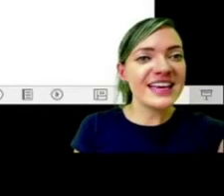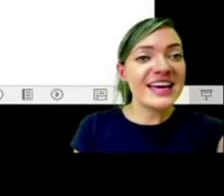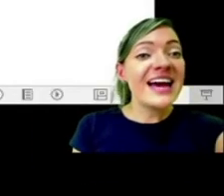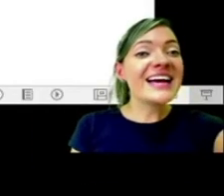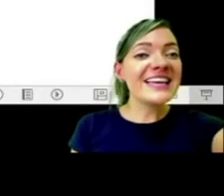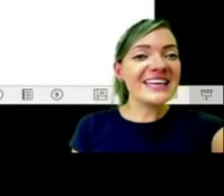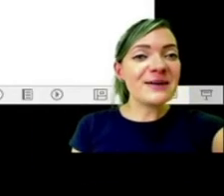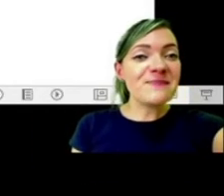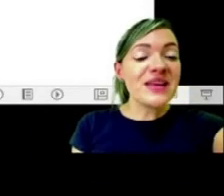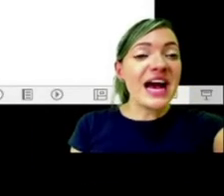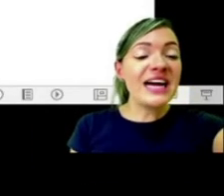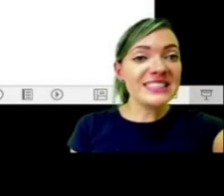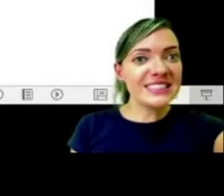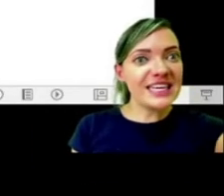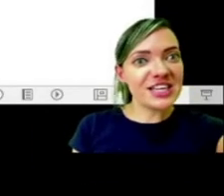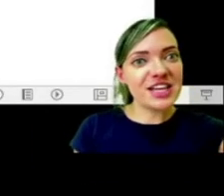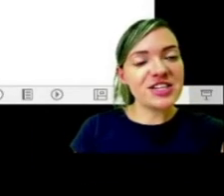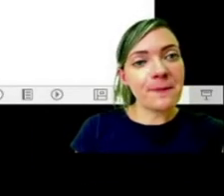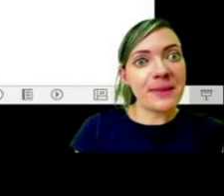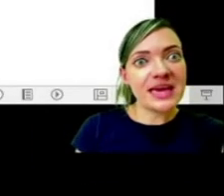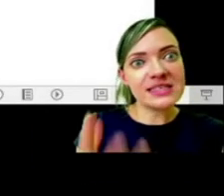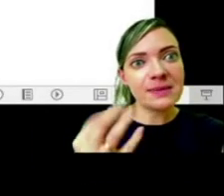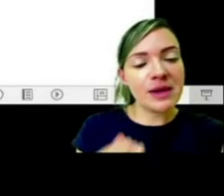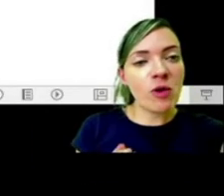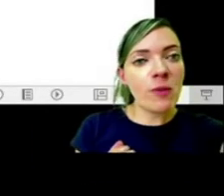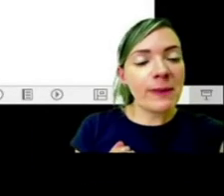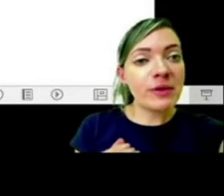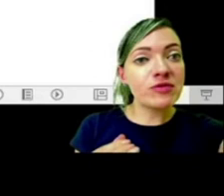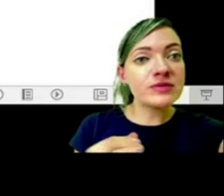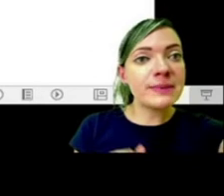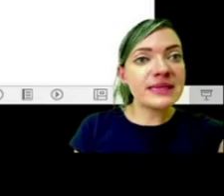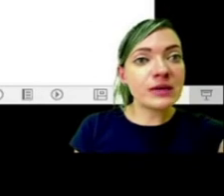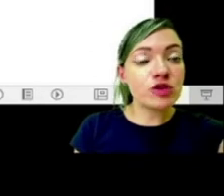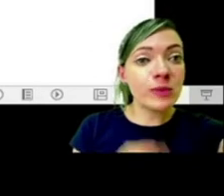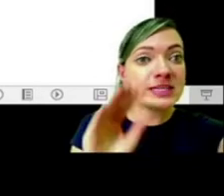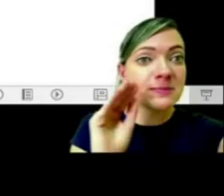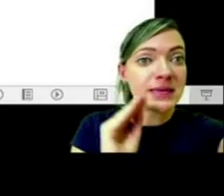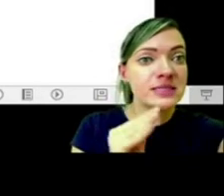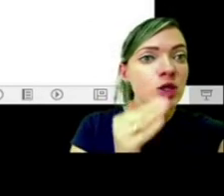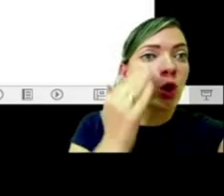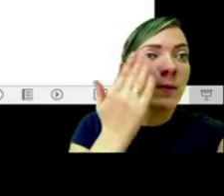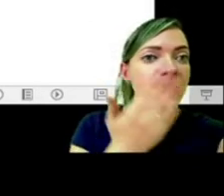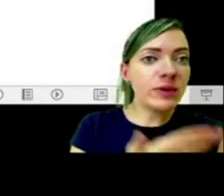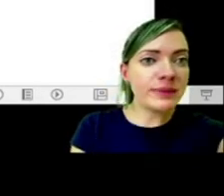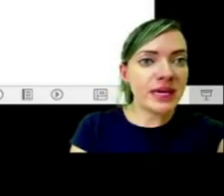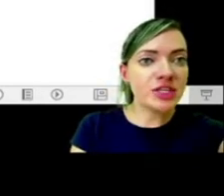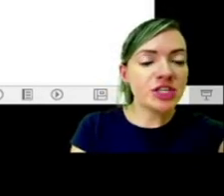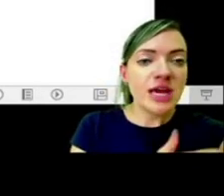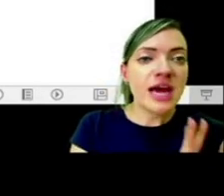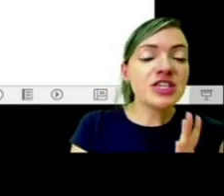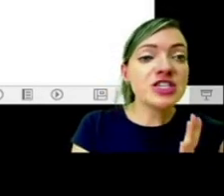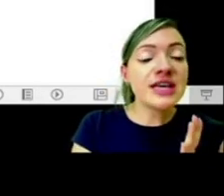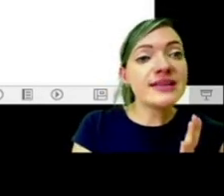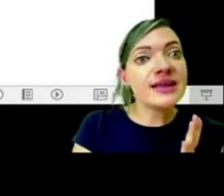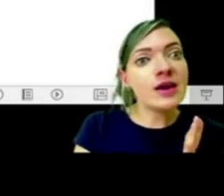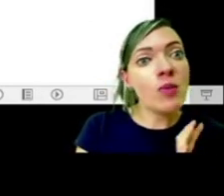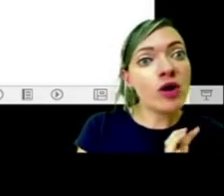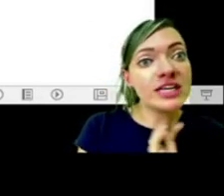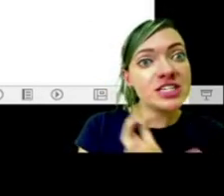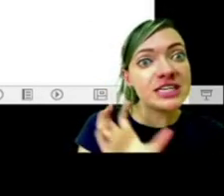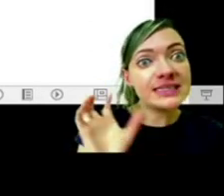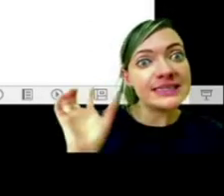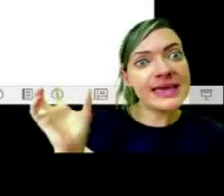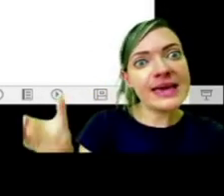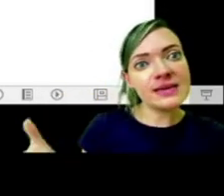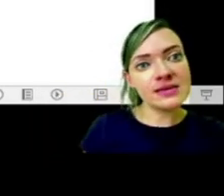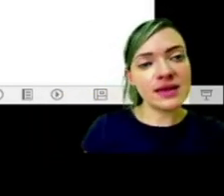Come on! Galera, antes da gente perceber qual é o papel fundamental de uma espécie no meio ambiente, a gente tem que entender uma